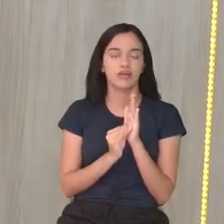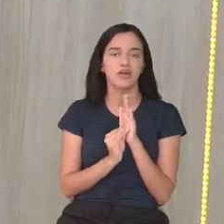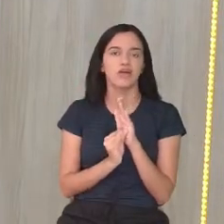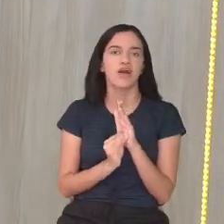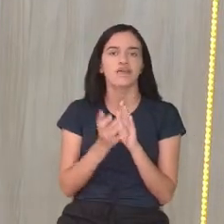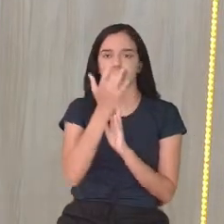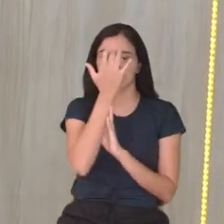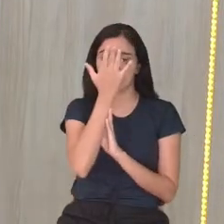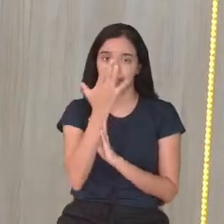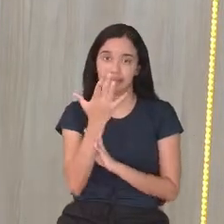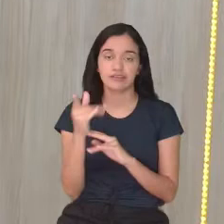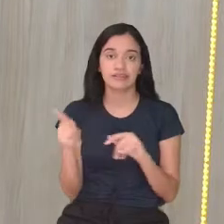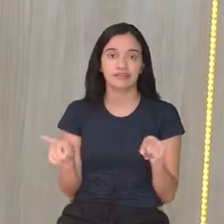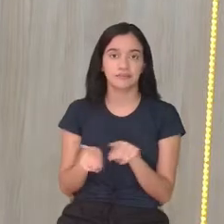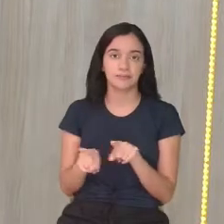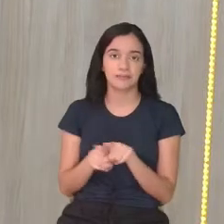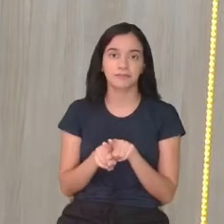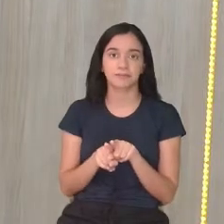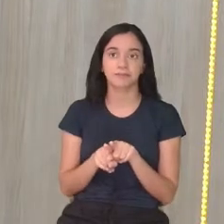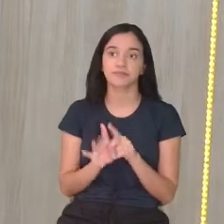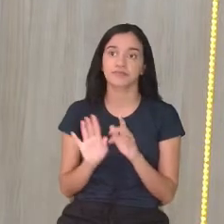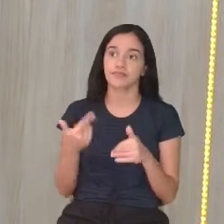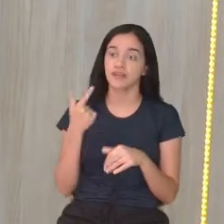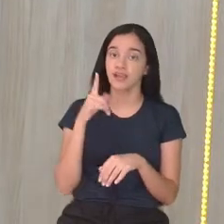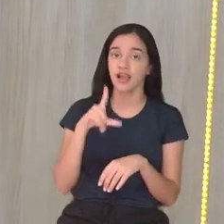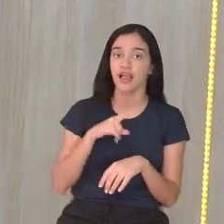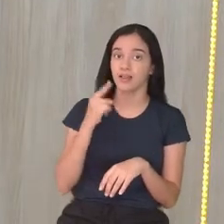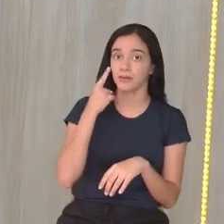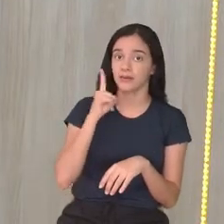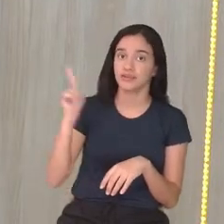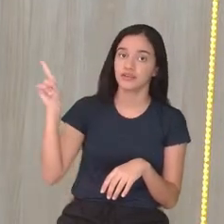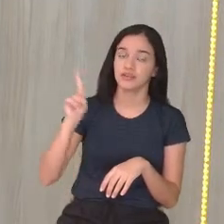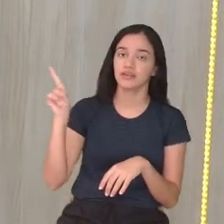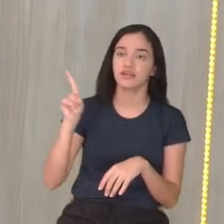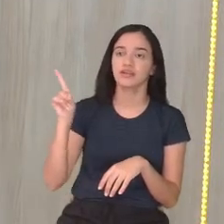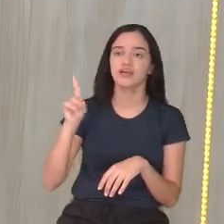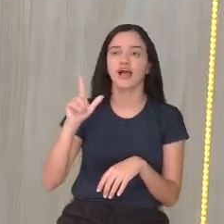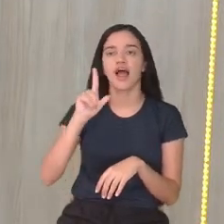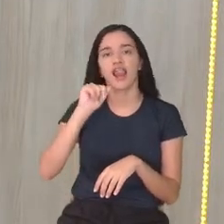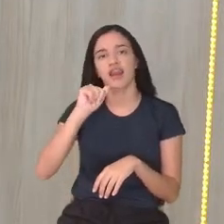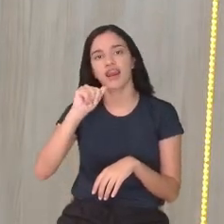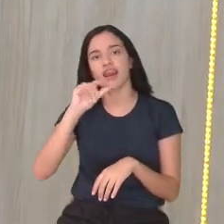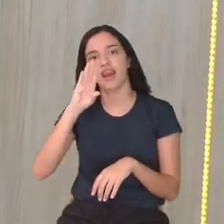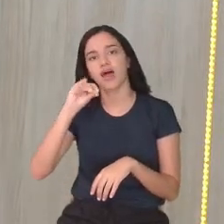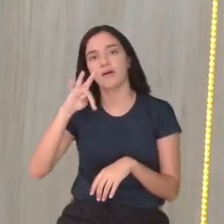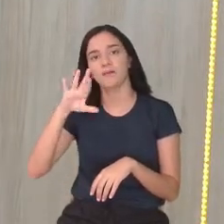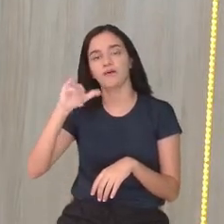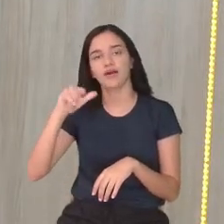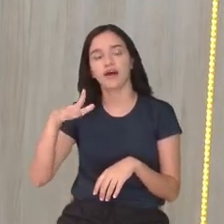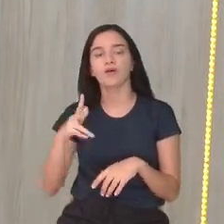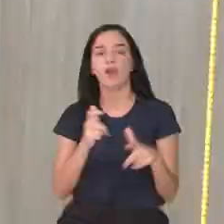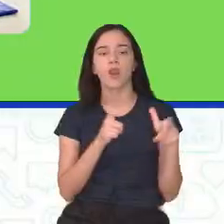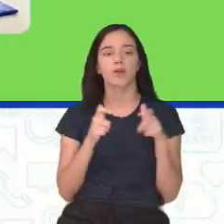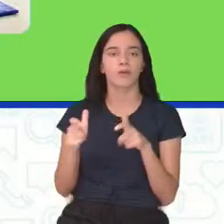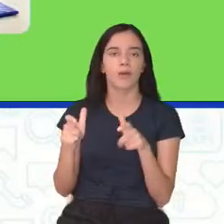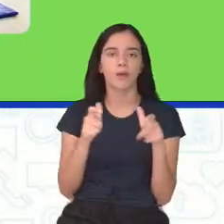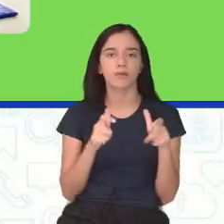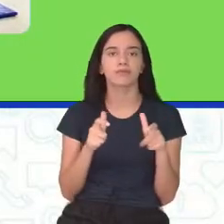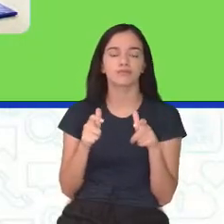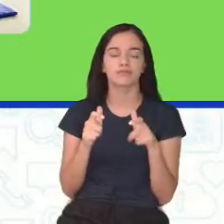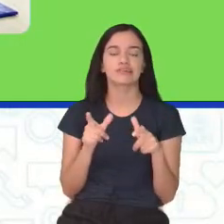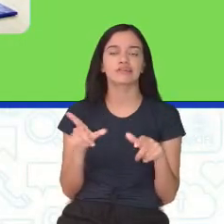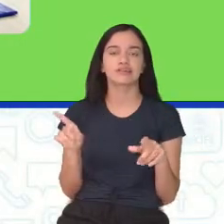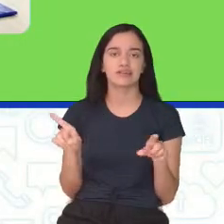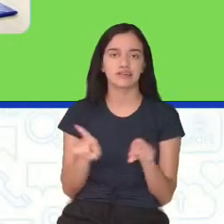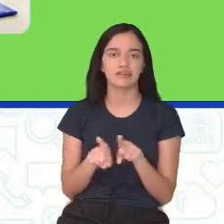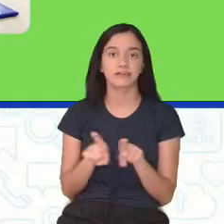certa facilidade. Então, temos aí a ginástica laboral, a ginástica localizada, né?